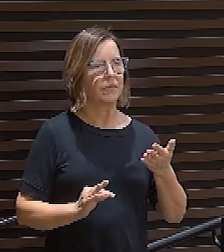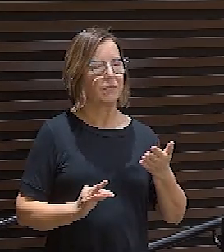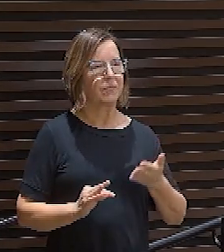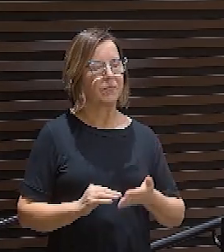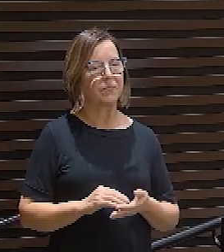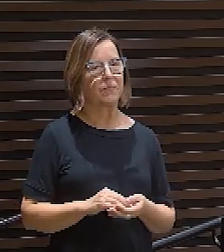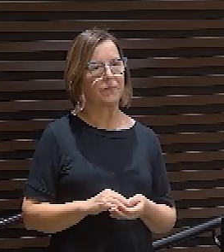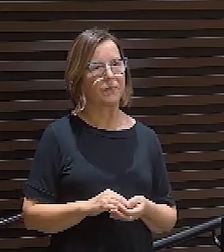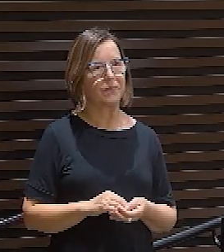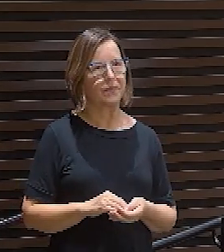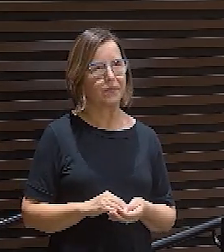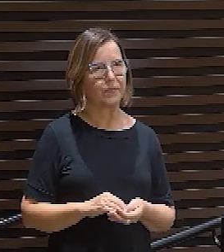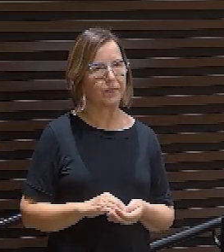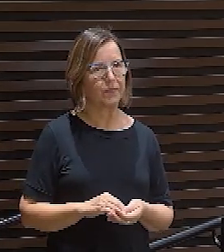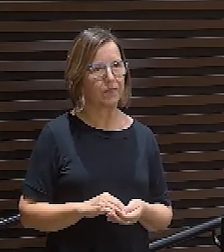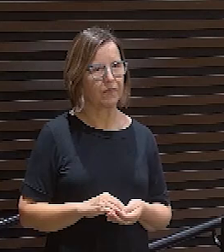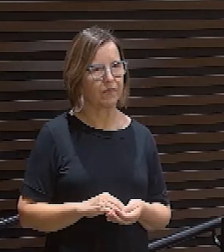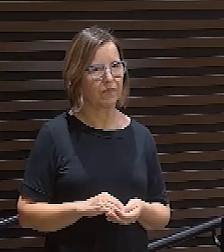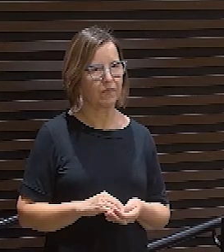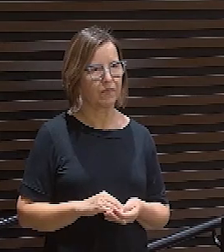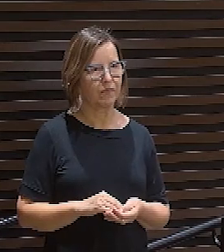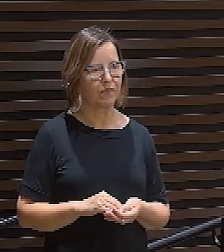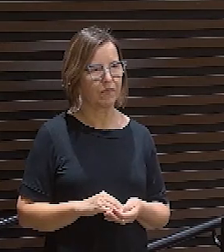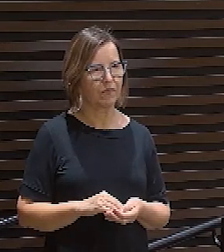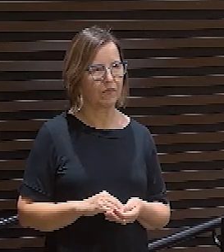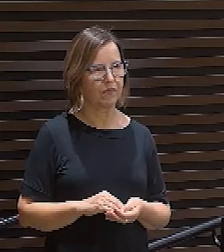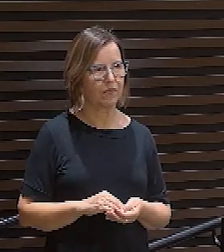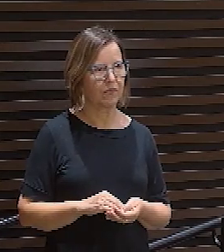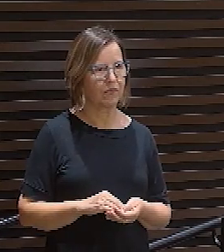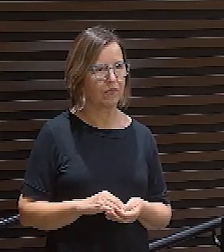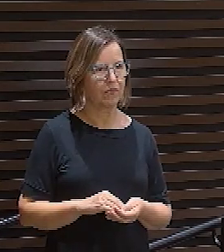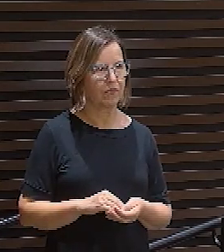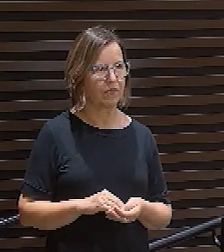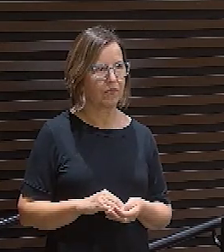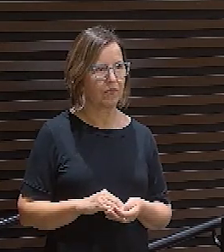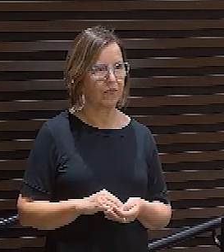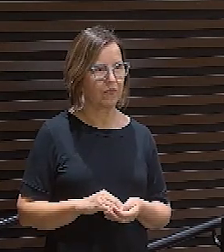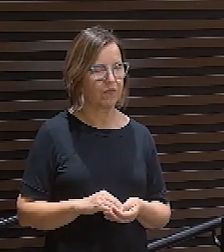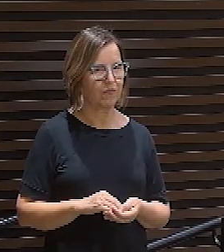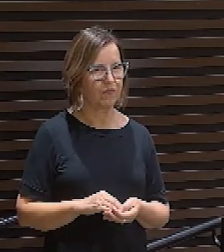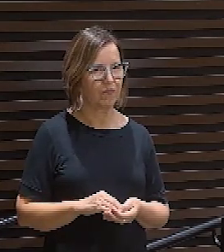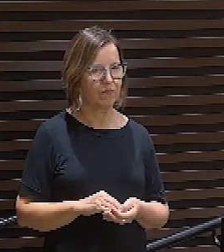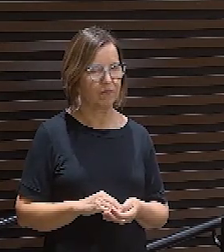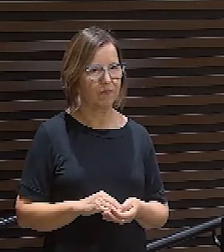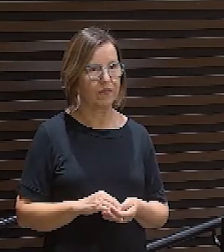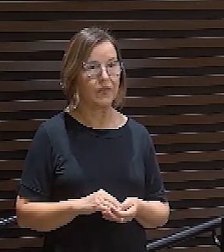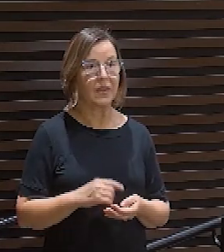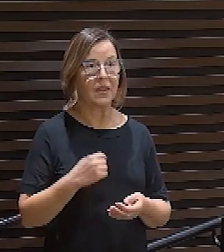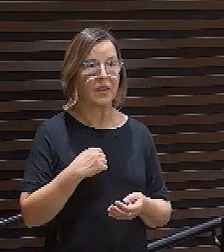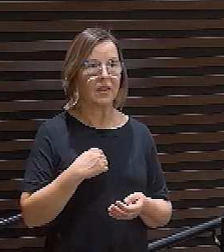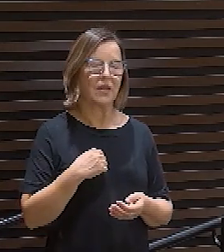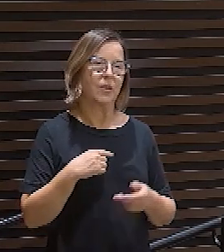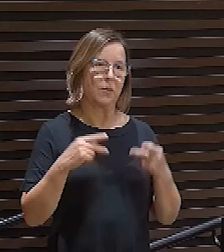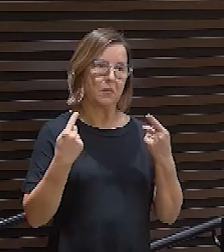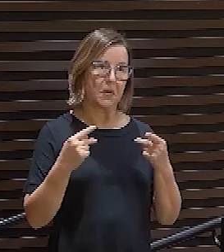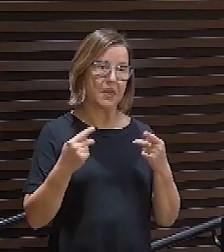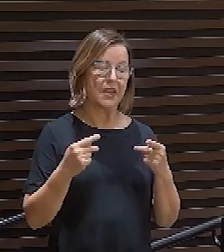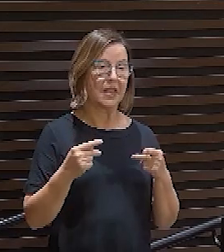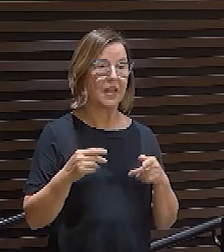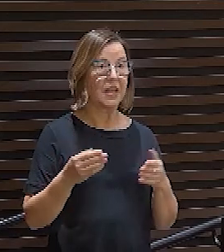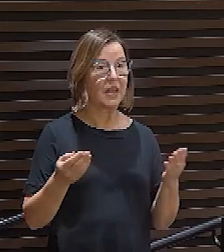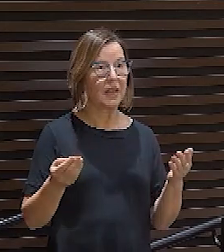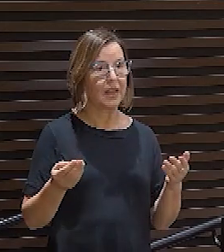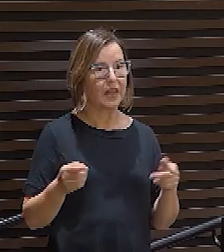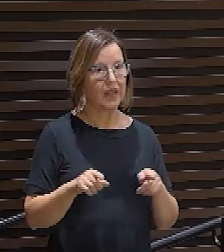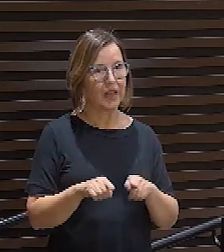parágrafo, que ele é único, mas que nós acabamos dividindo para fazer a exposição. E a ideia hoje, então, é falar sobre a